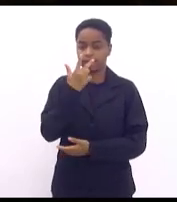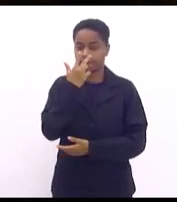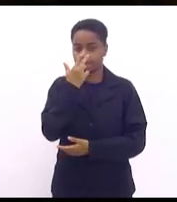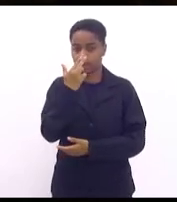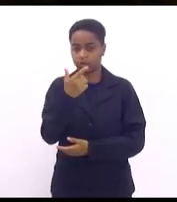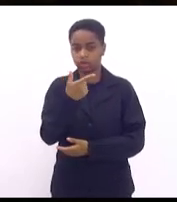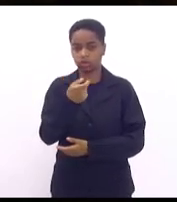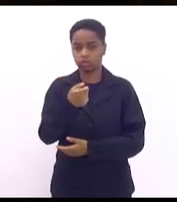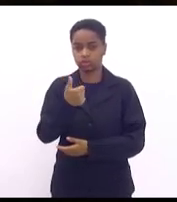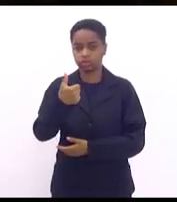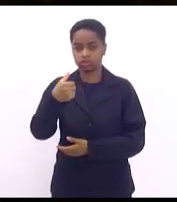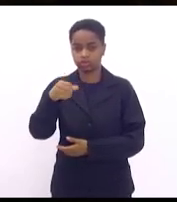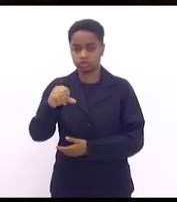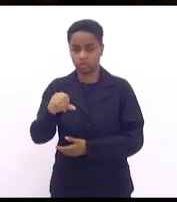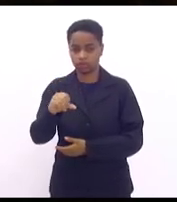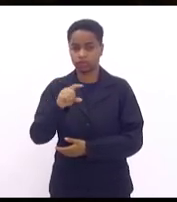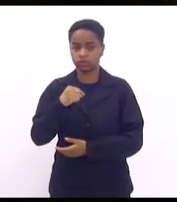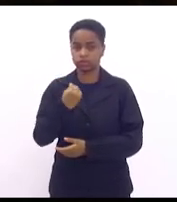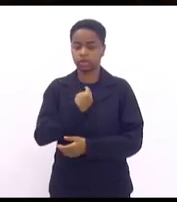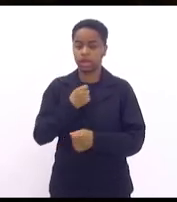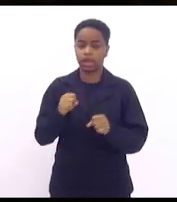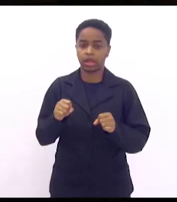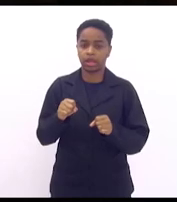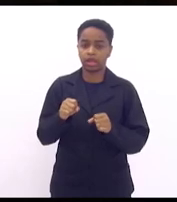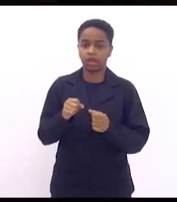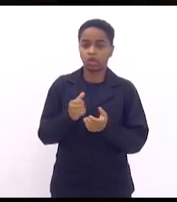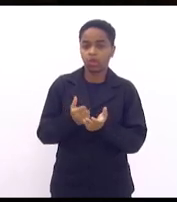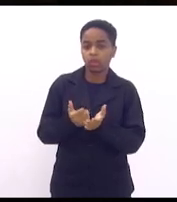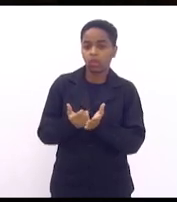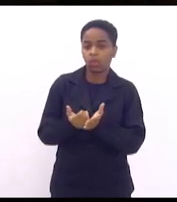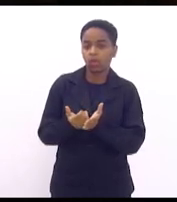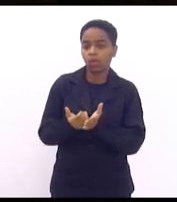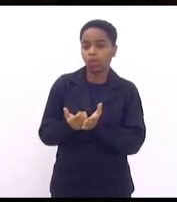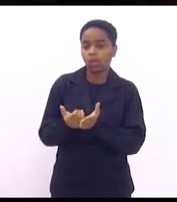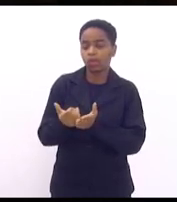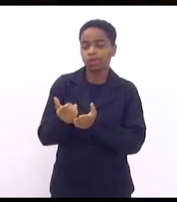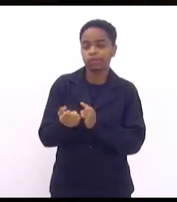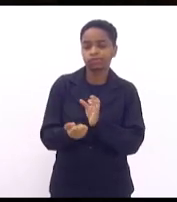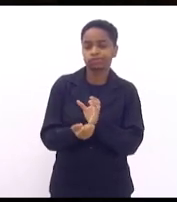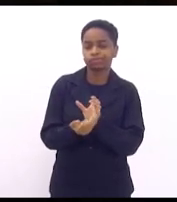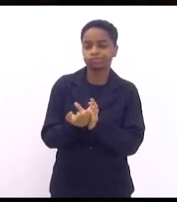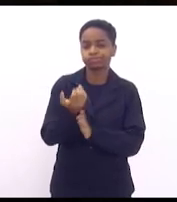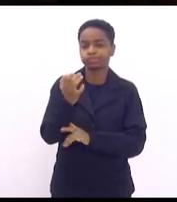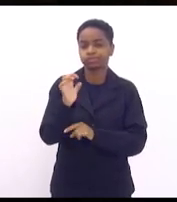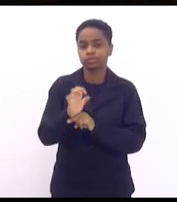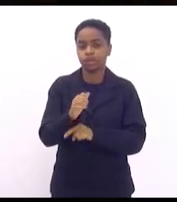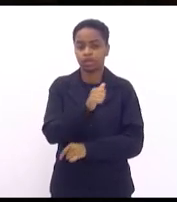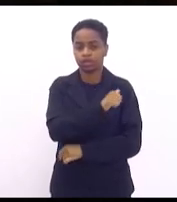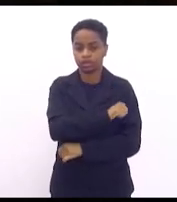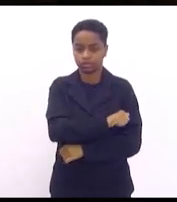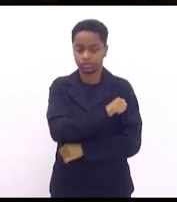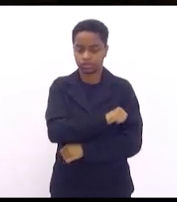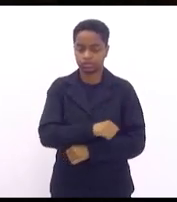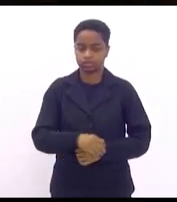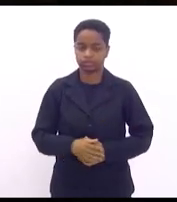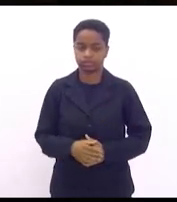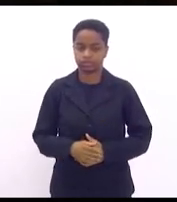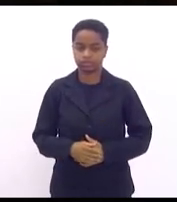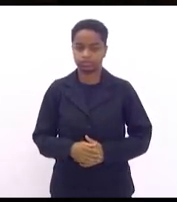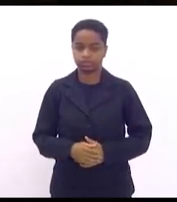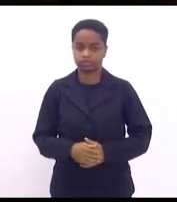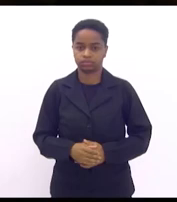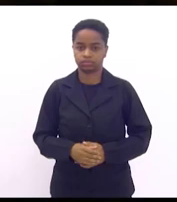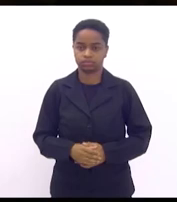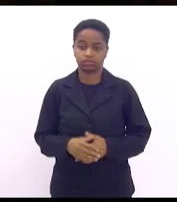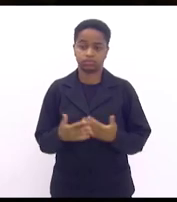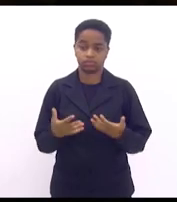em 2019, nós quebramos a casca do ovo e de lá de dentro saiu o Estado do Rio de Janeiro. Que a forma